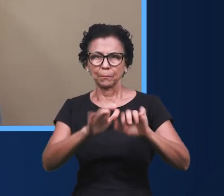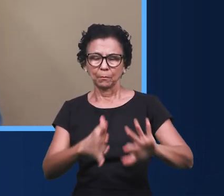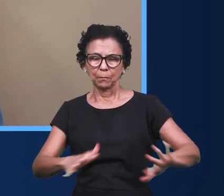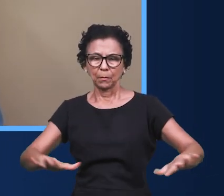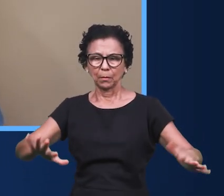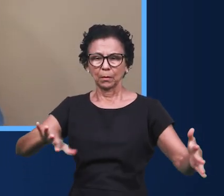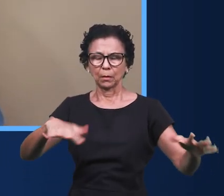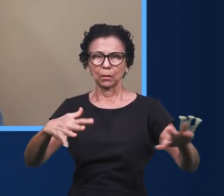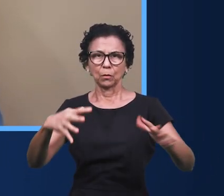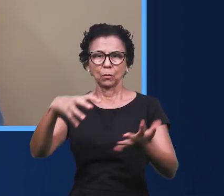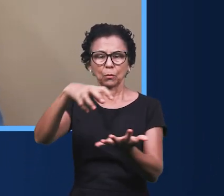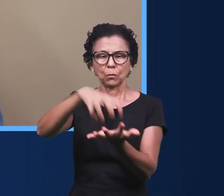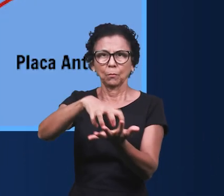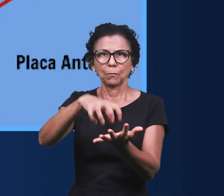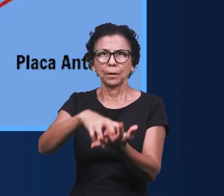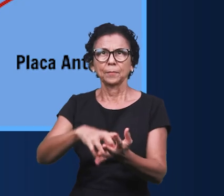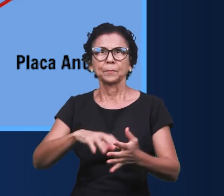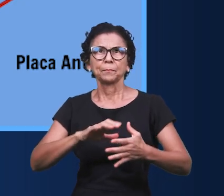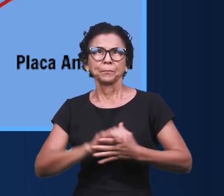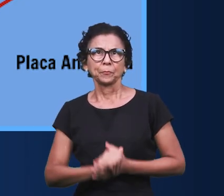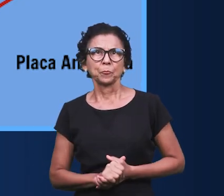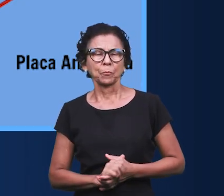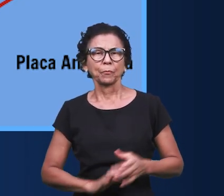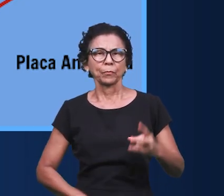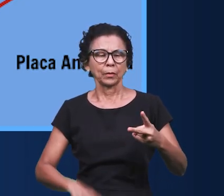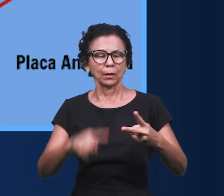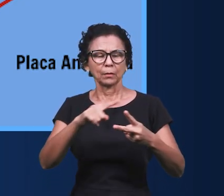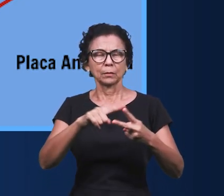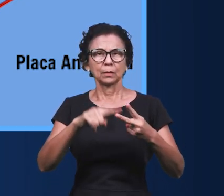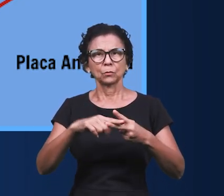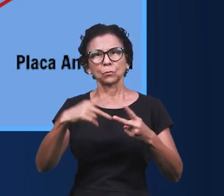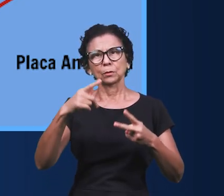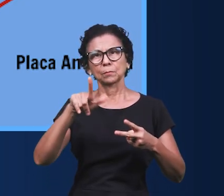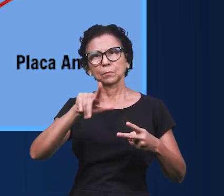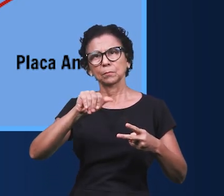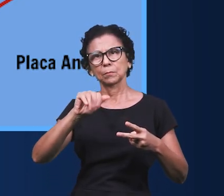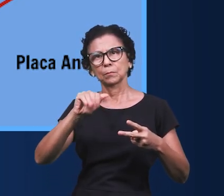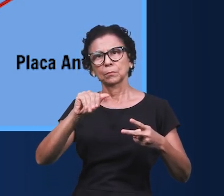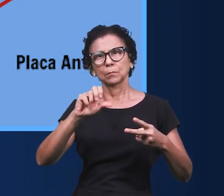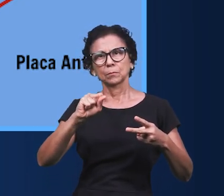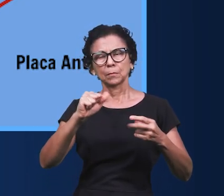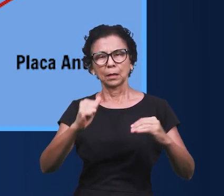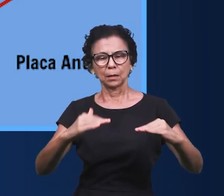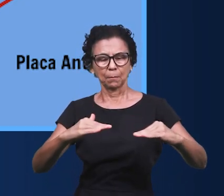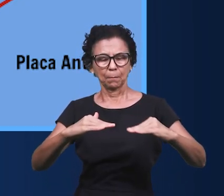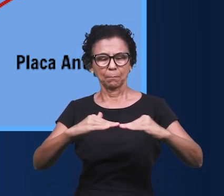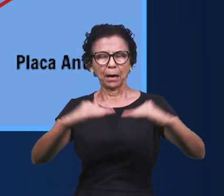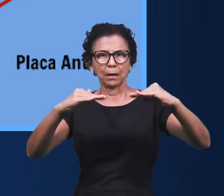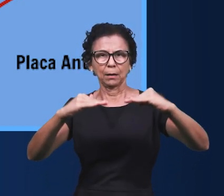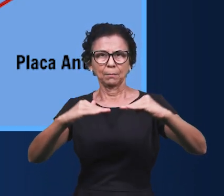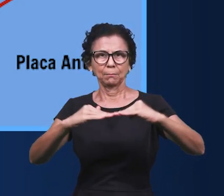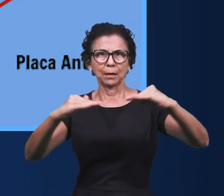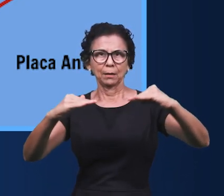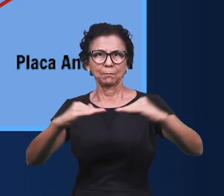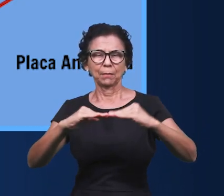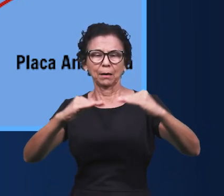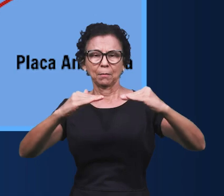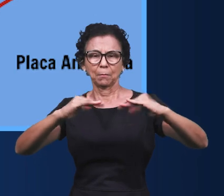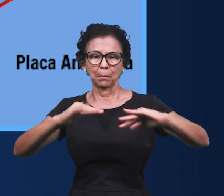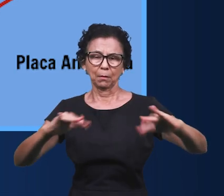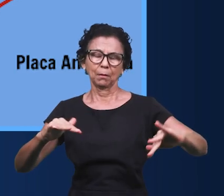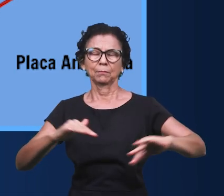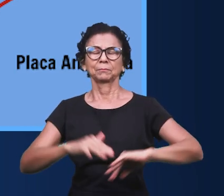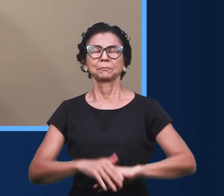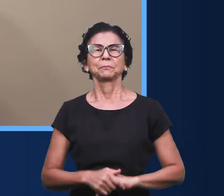2 placas. Quais são elas? A africana e a sul-americana. E olha que coisa extraordinária que nós